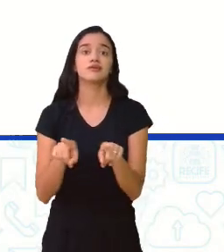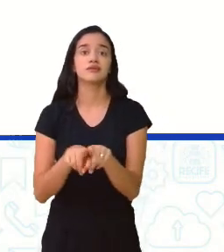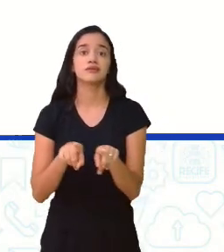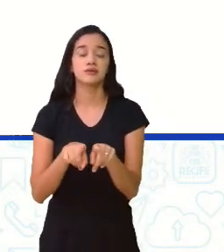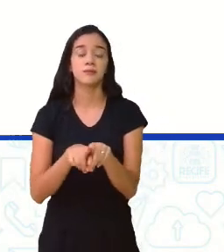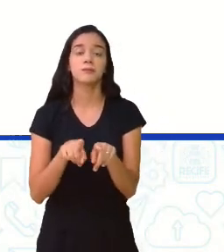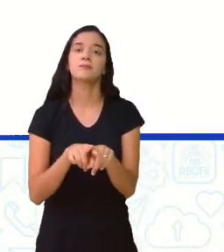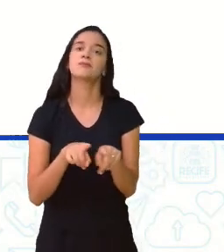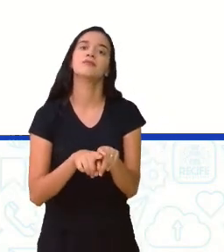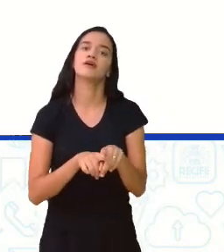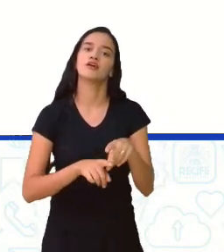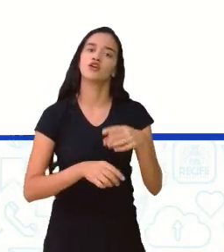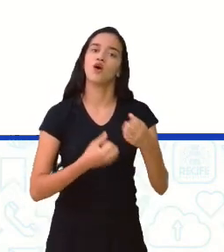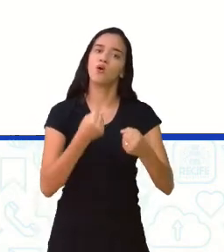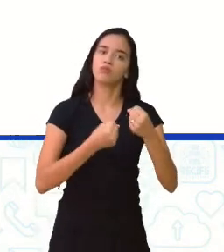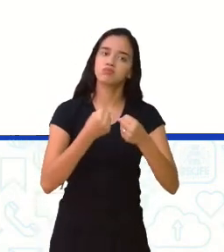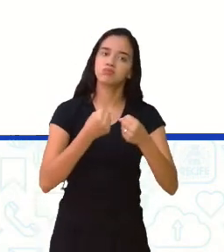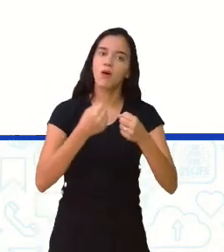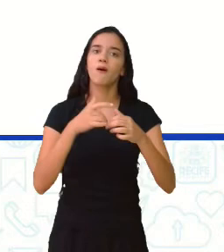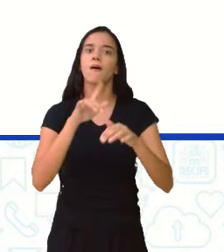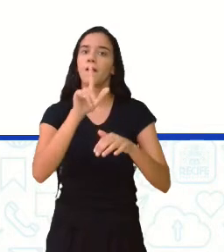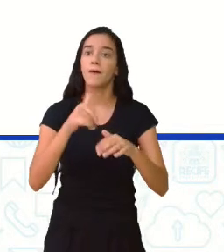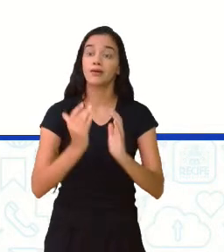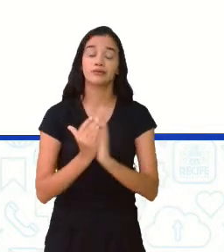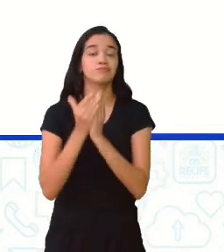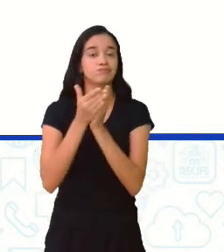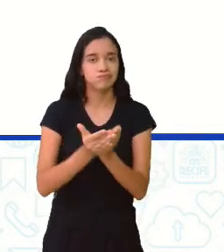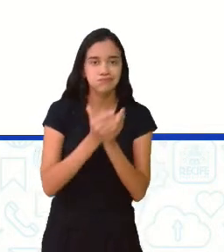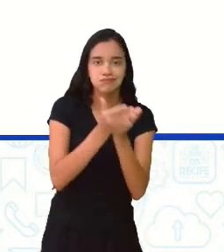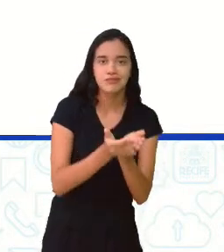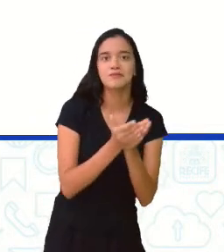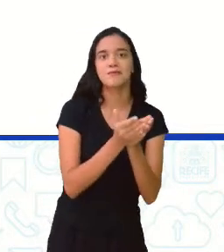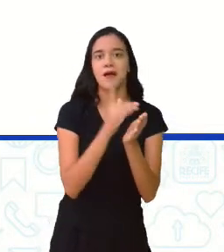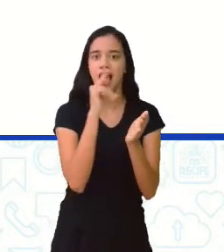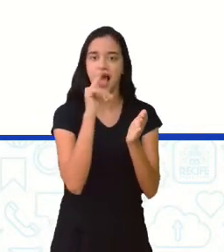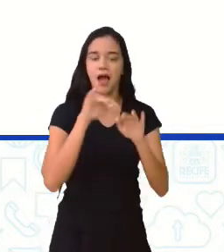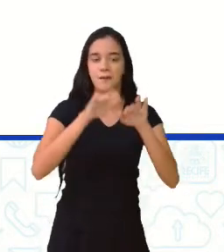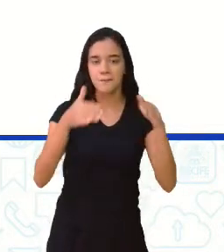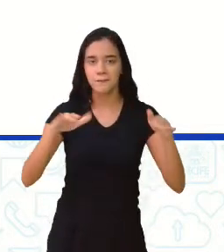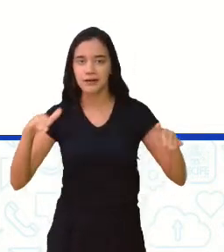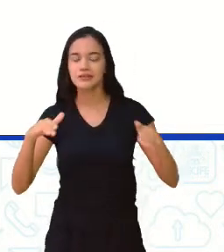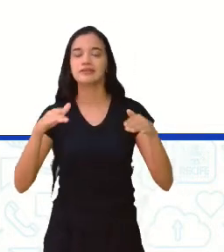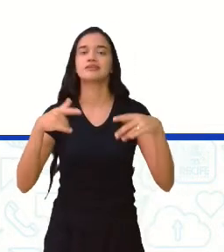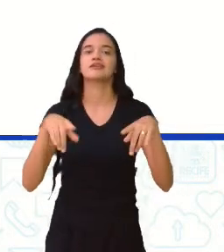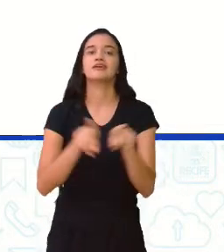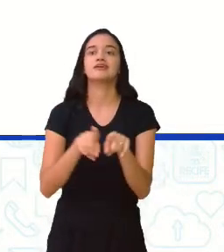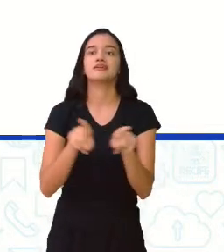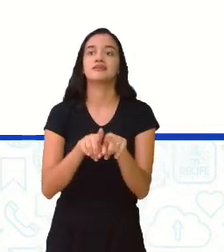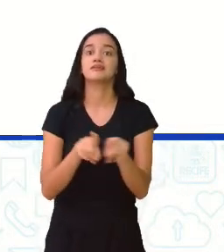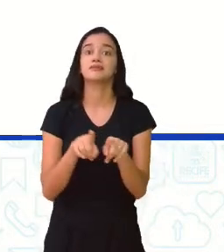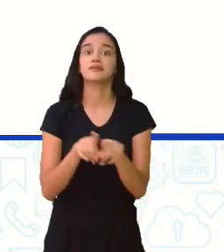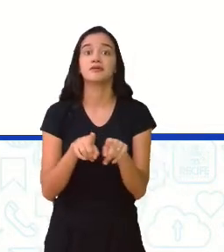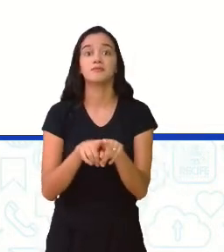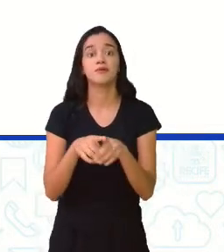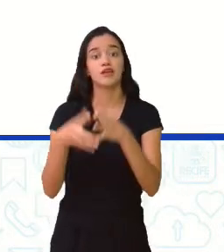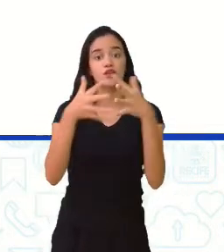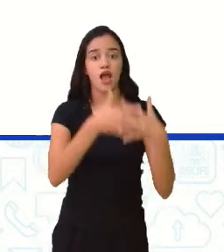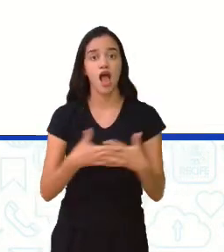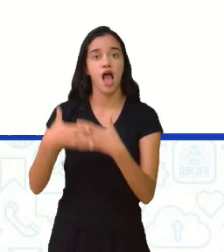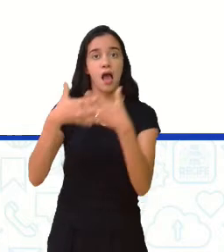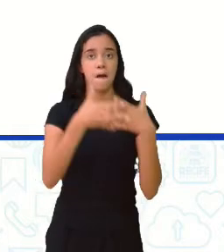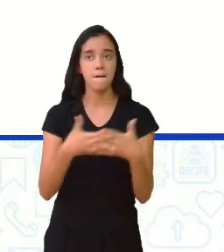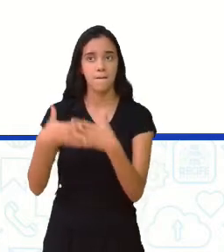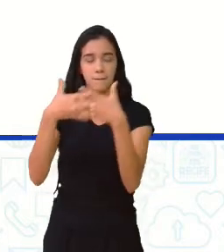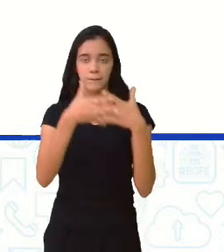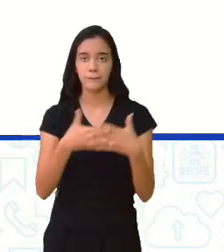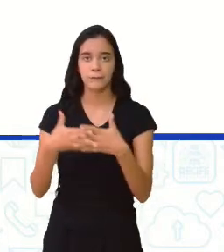que circula 80% da mercadoria global. Percorrer essa distância de caminhão definitivamente ia